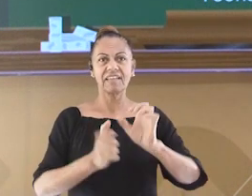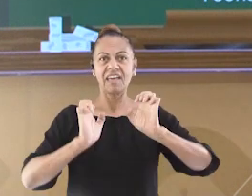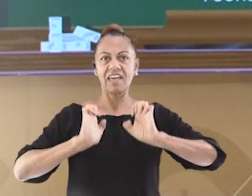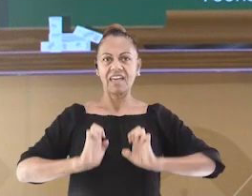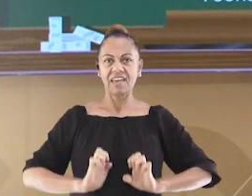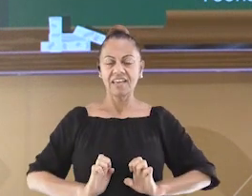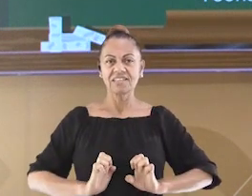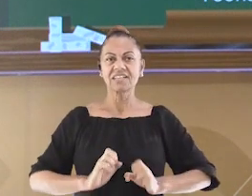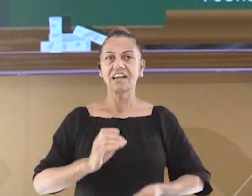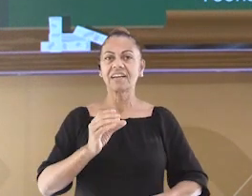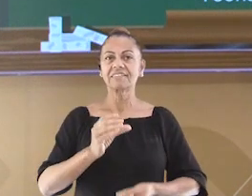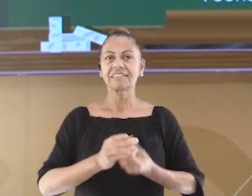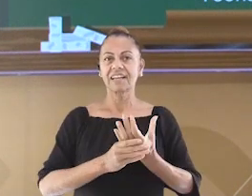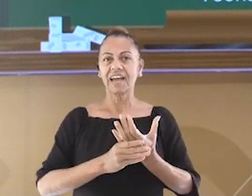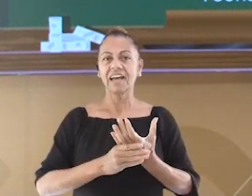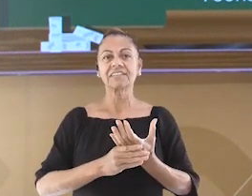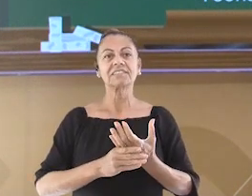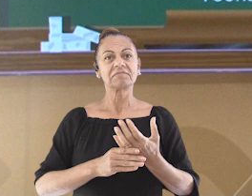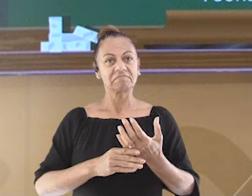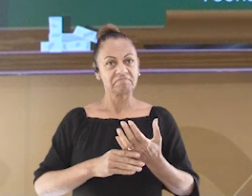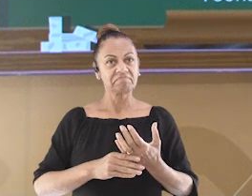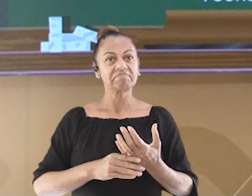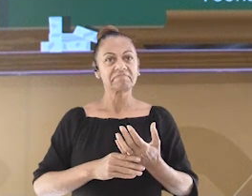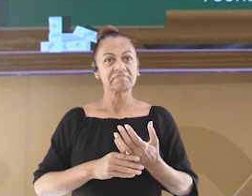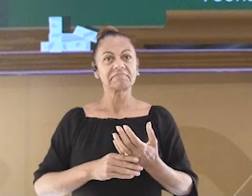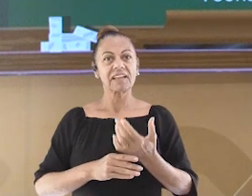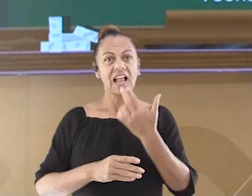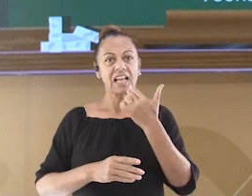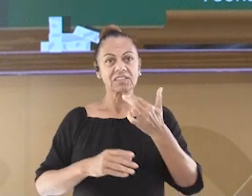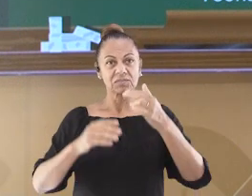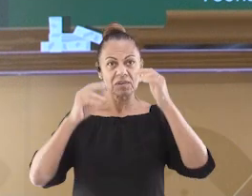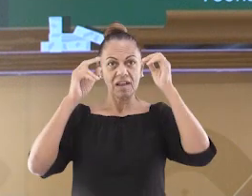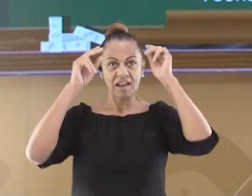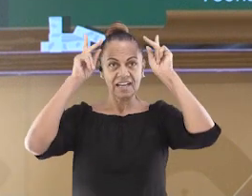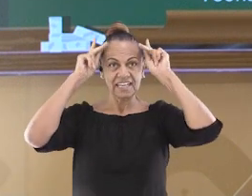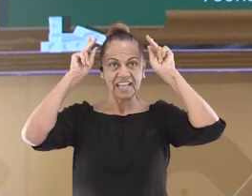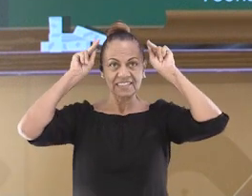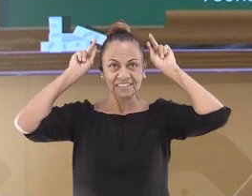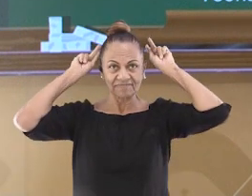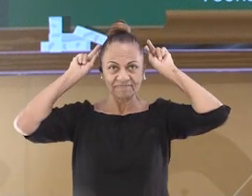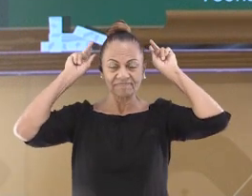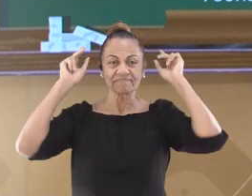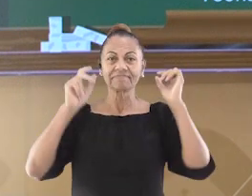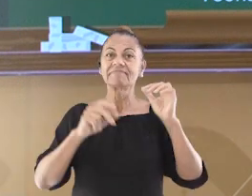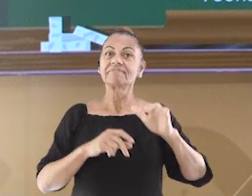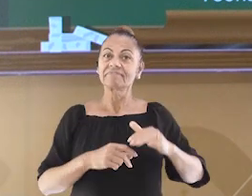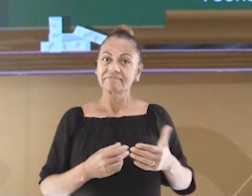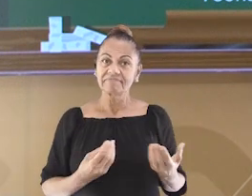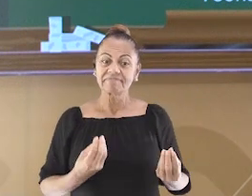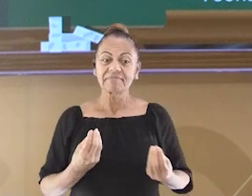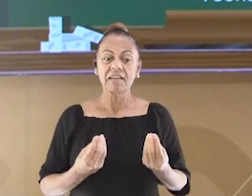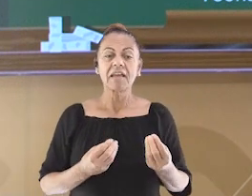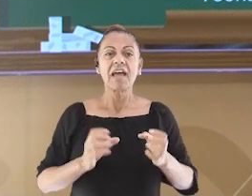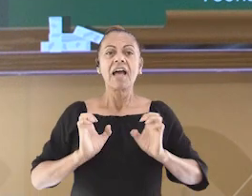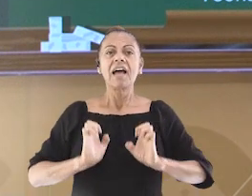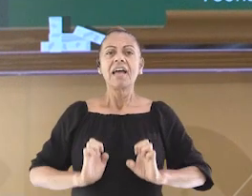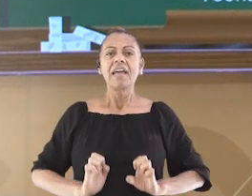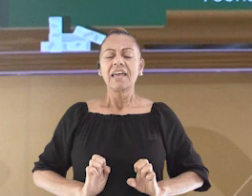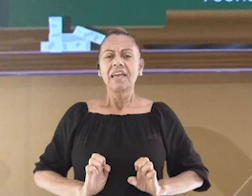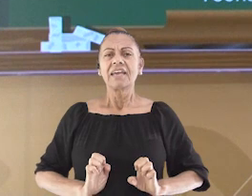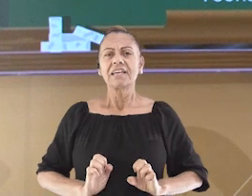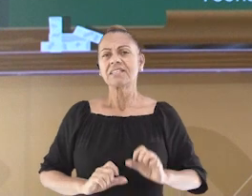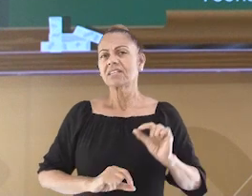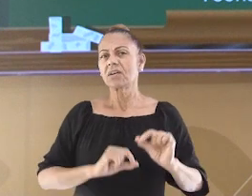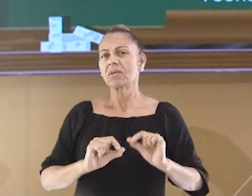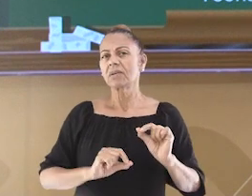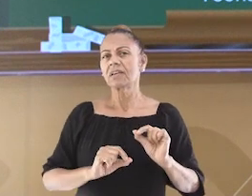A palavra ética, ela deriva do grego e se refere à reflexão acerca do modo como tratamos as pessoas e